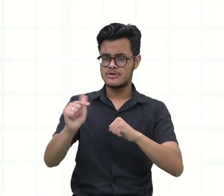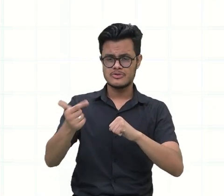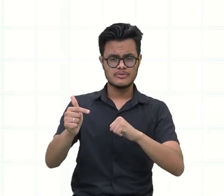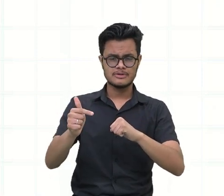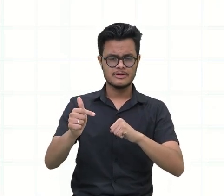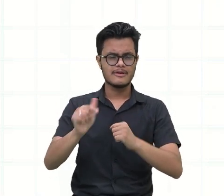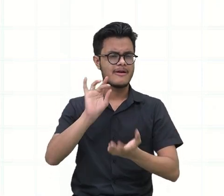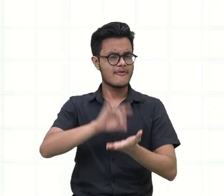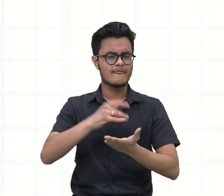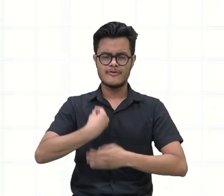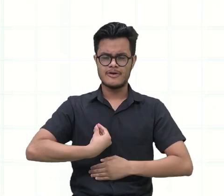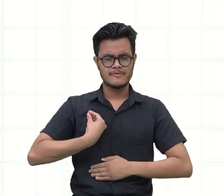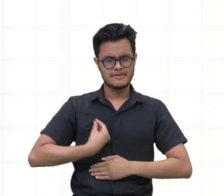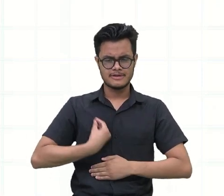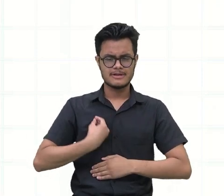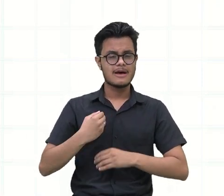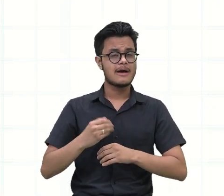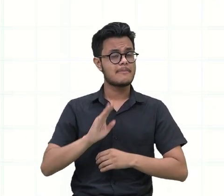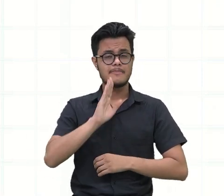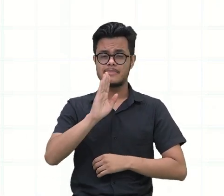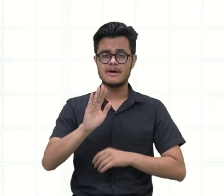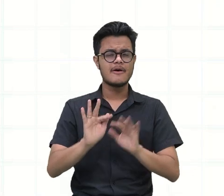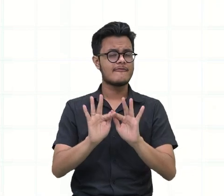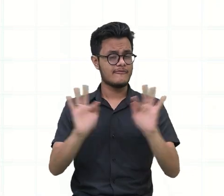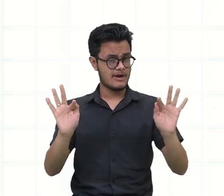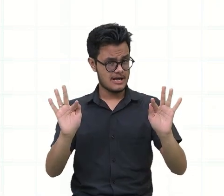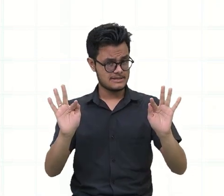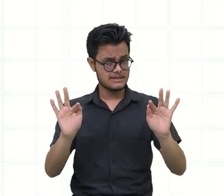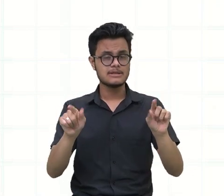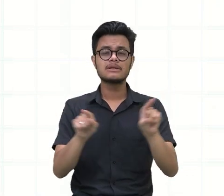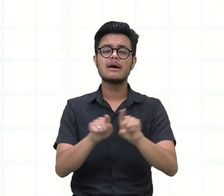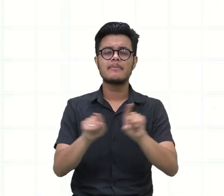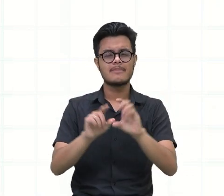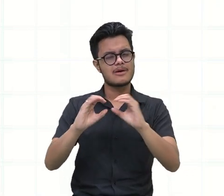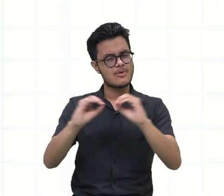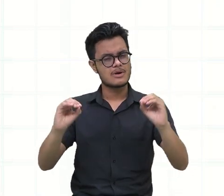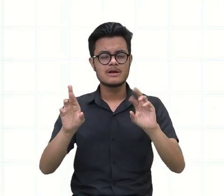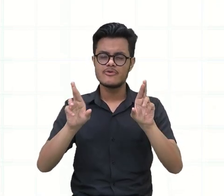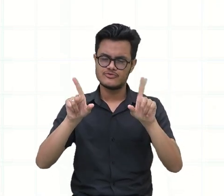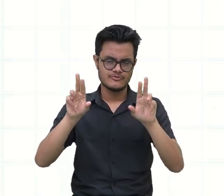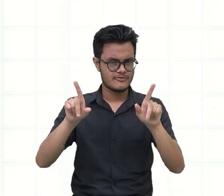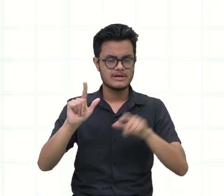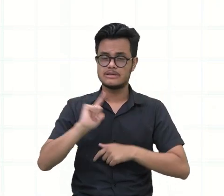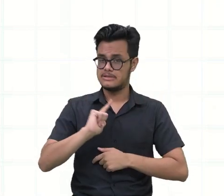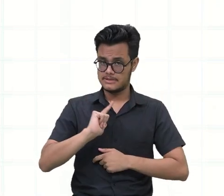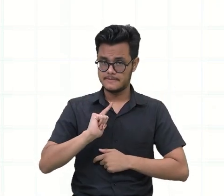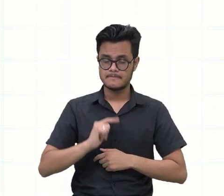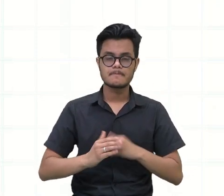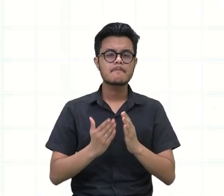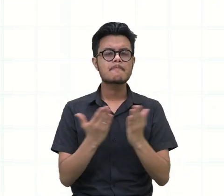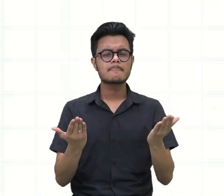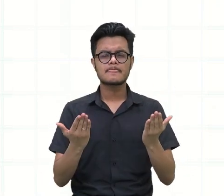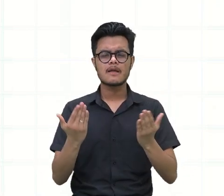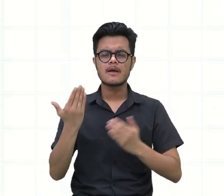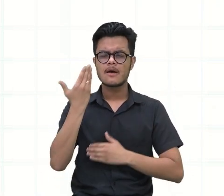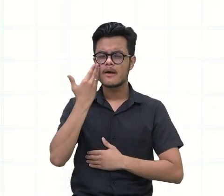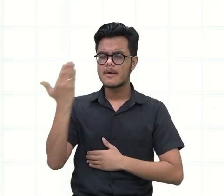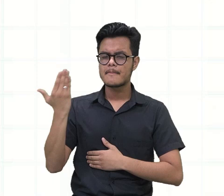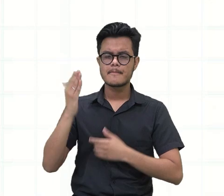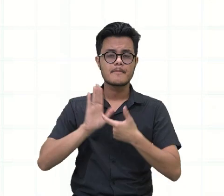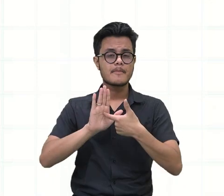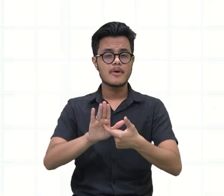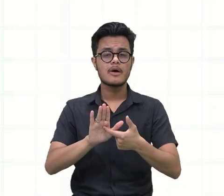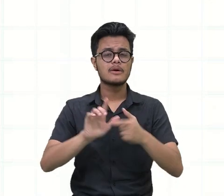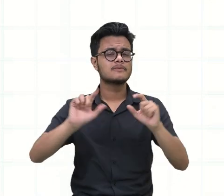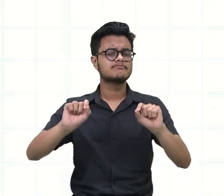principal diferença entre uma frase nominal e uma oração. Então, nós trouxemos aqui